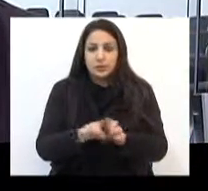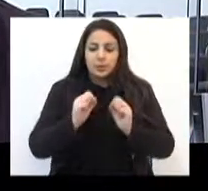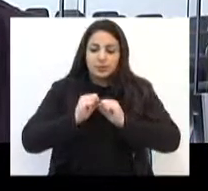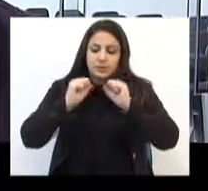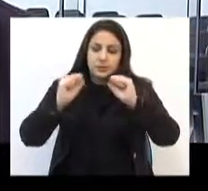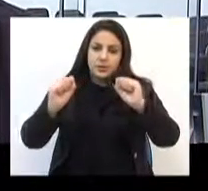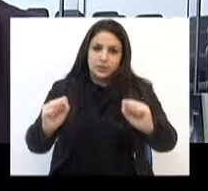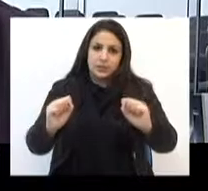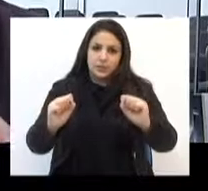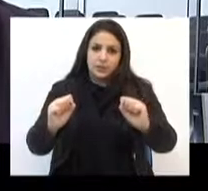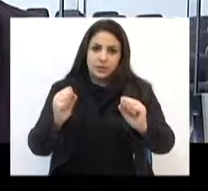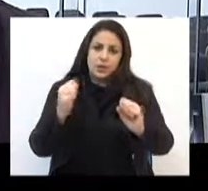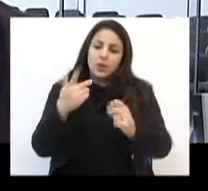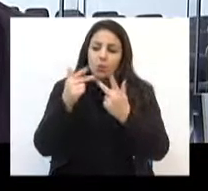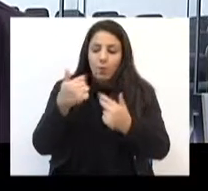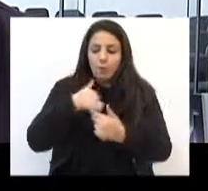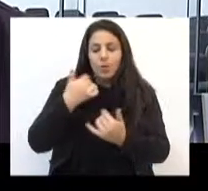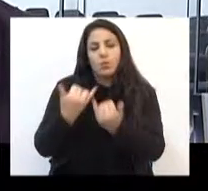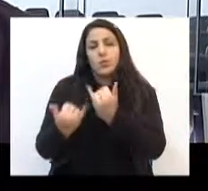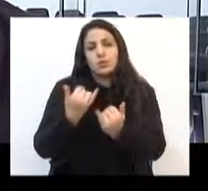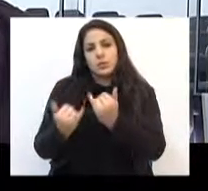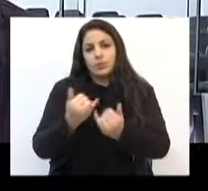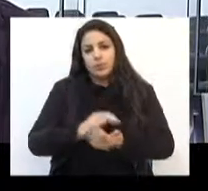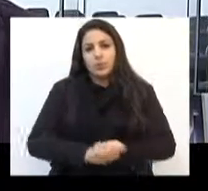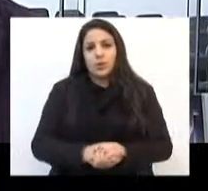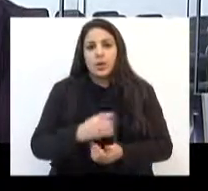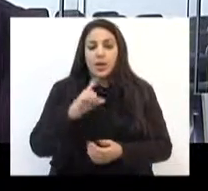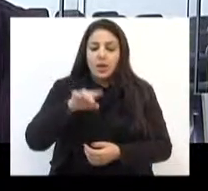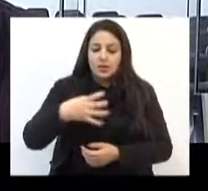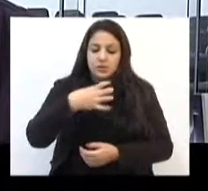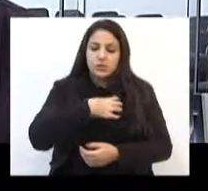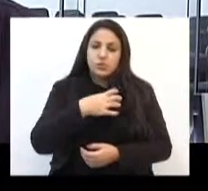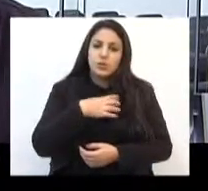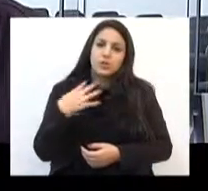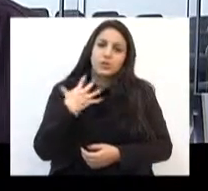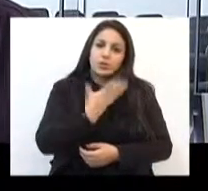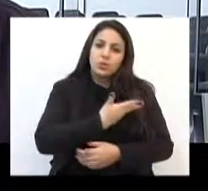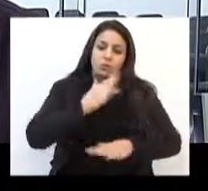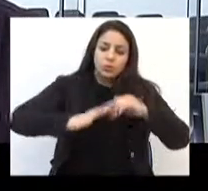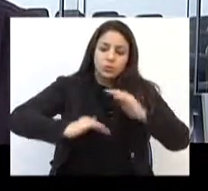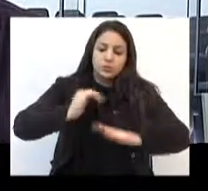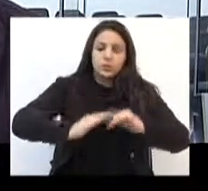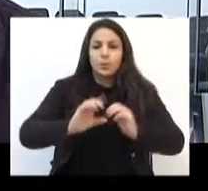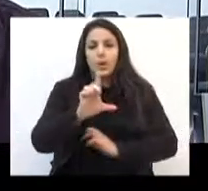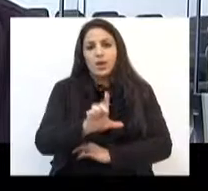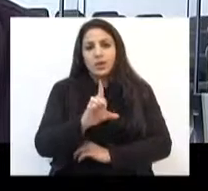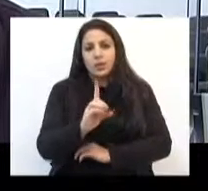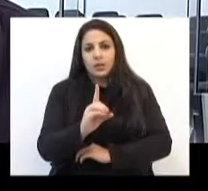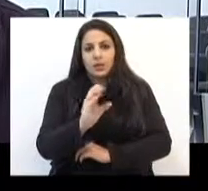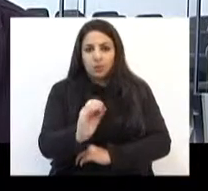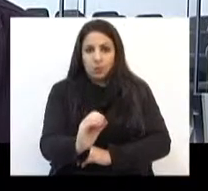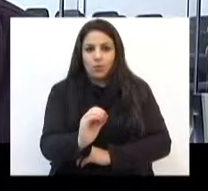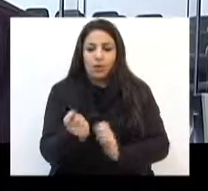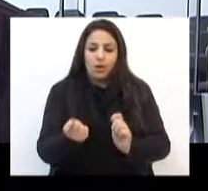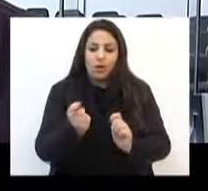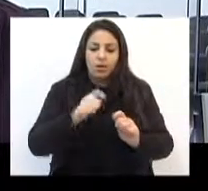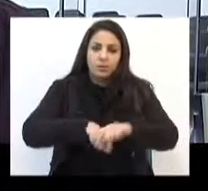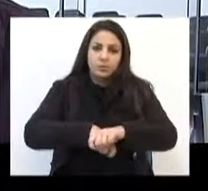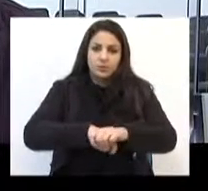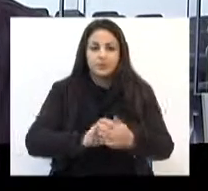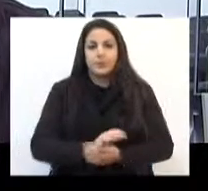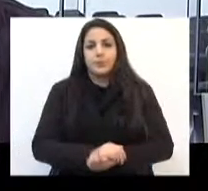Não, se existe só uma, que é a proposta do Executivo Municipal, pegando esse exemplo, o que o vereador pode fazer, ou o cidadão pode fazer através